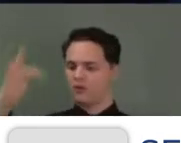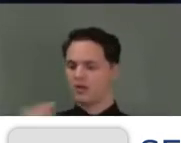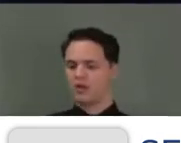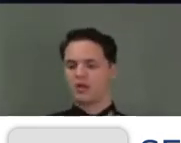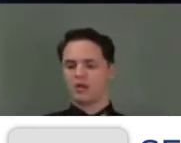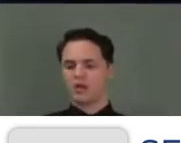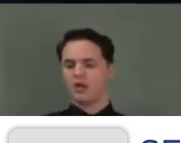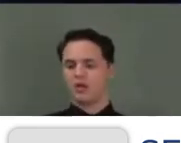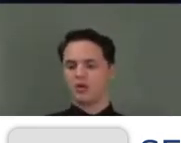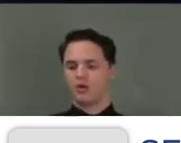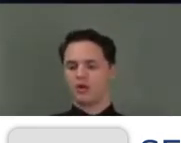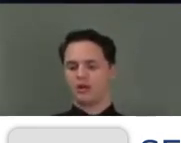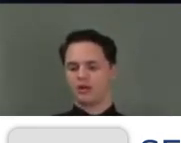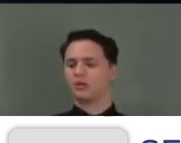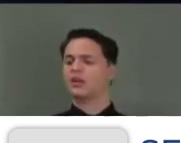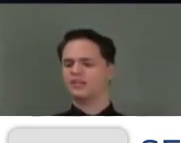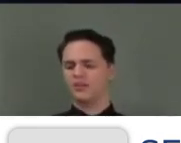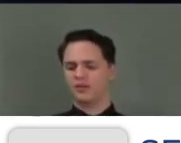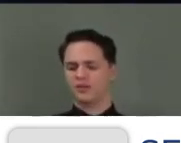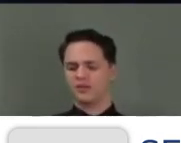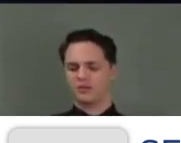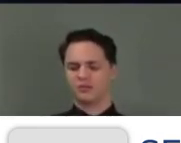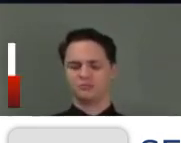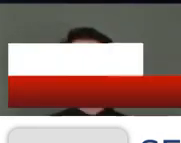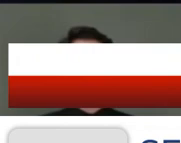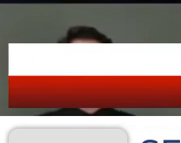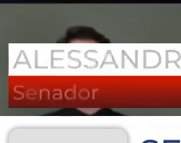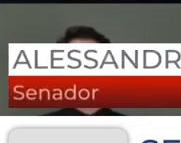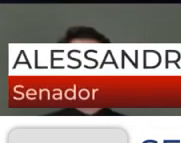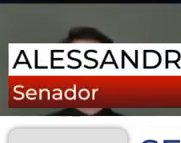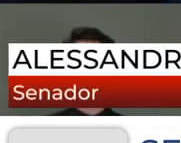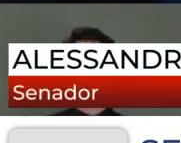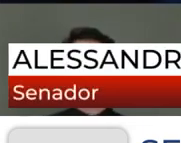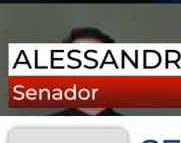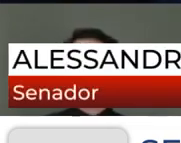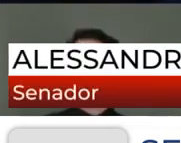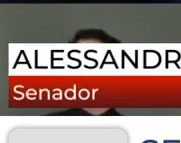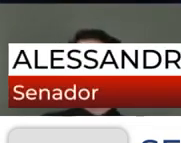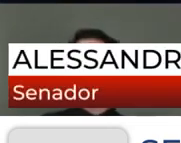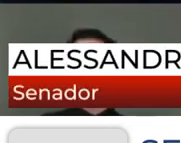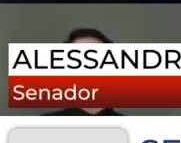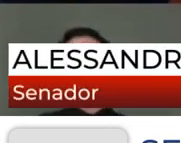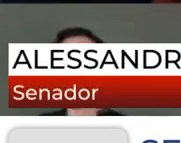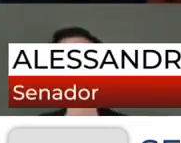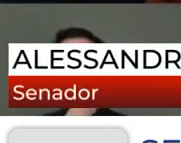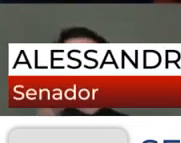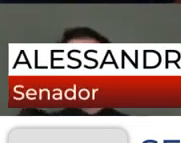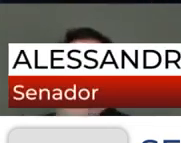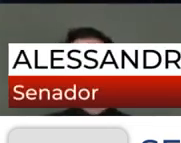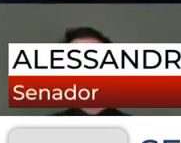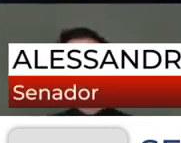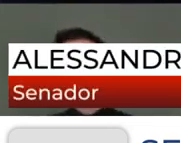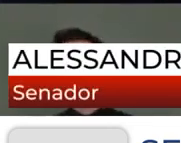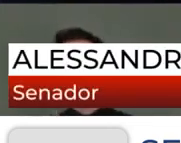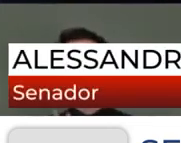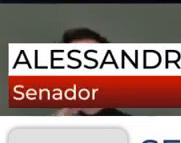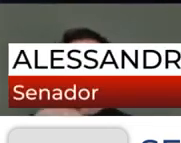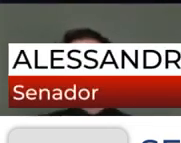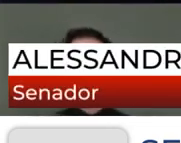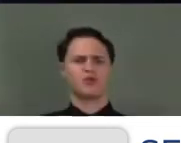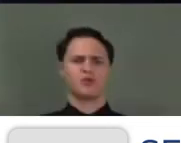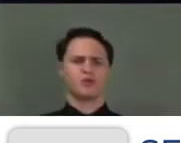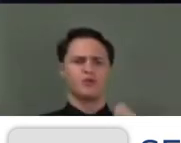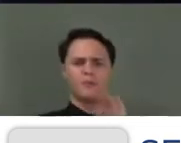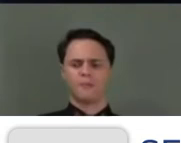exaltou aimportância dosis a segurança pública depende na ponta desses homens e mulheres que T coragem de fazer o enfrentamento